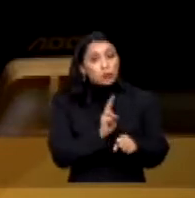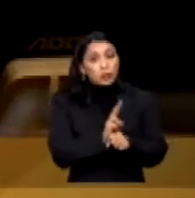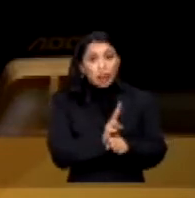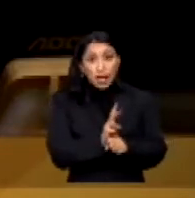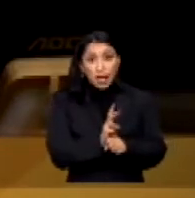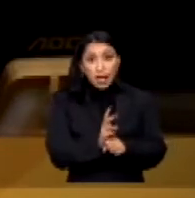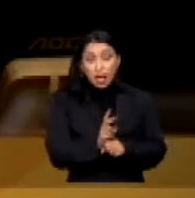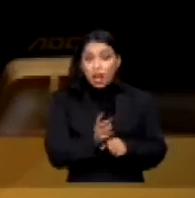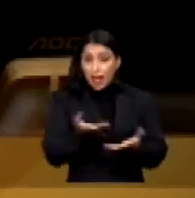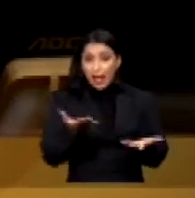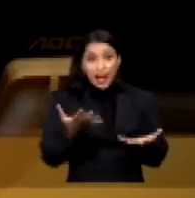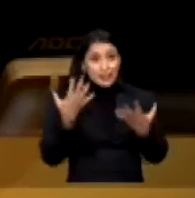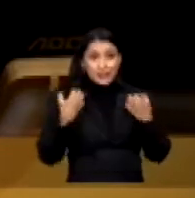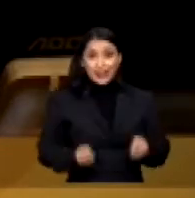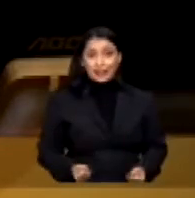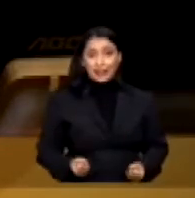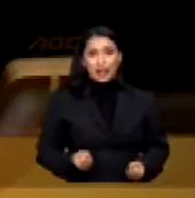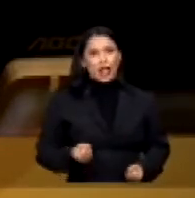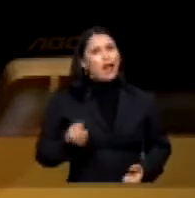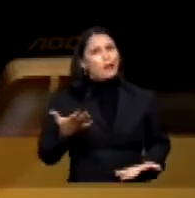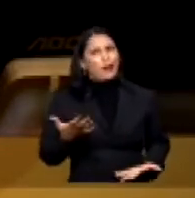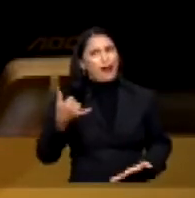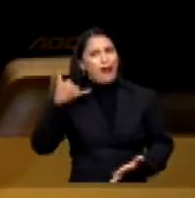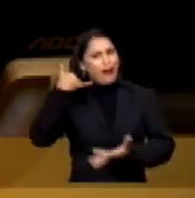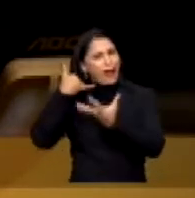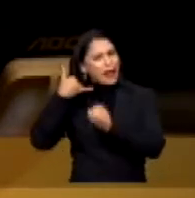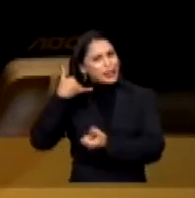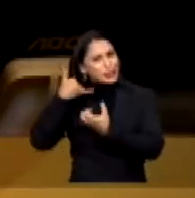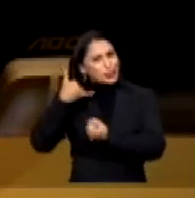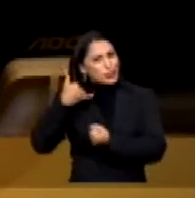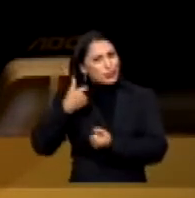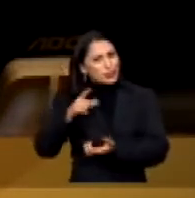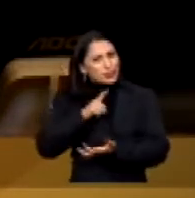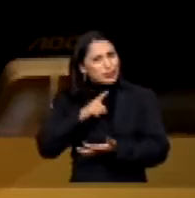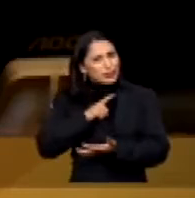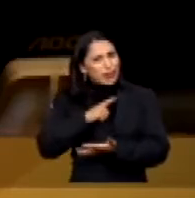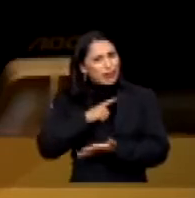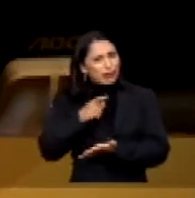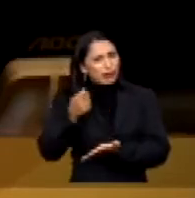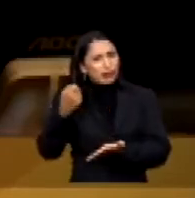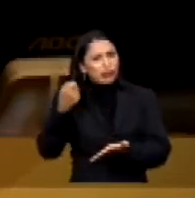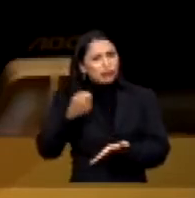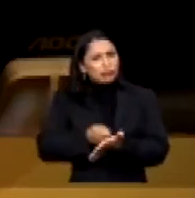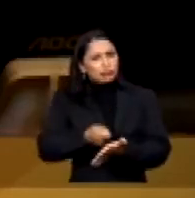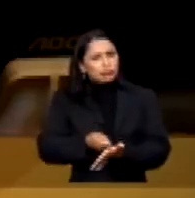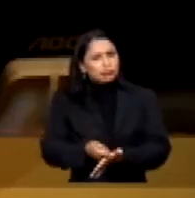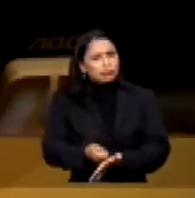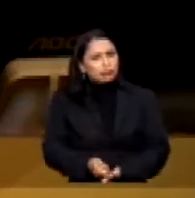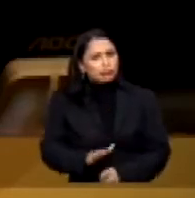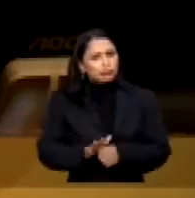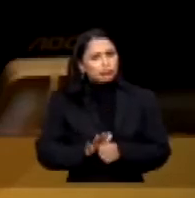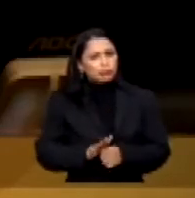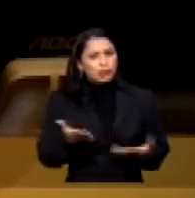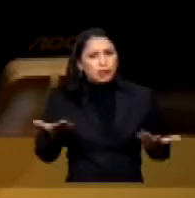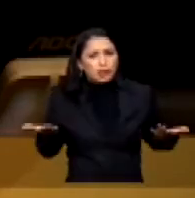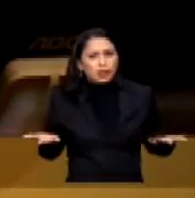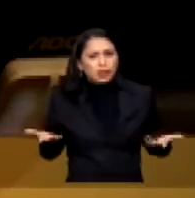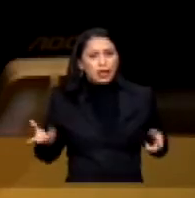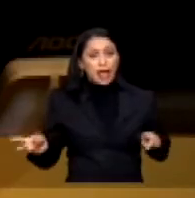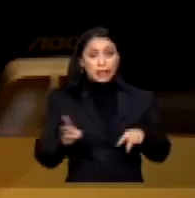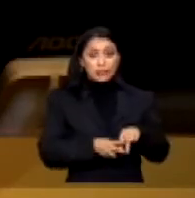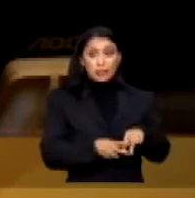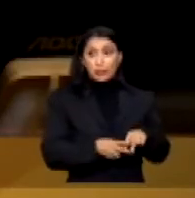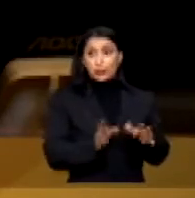penal aceita. Porque a escuta, que é muito menos, vai ter uma disciplina mais rígida do que as